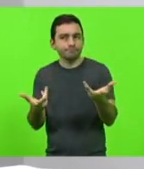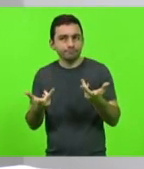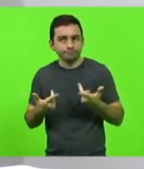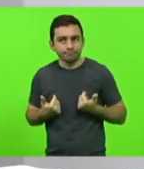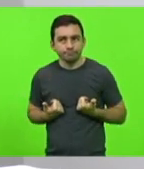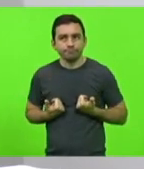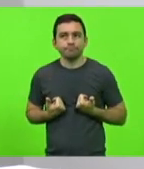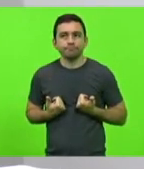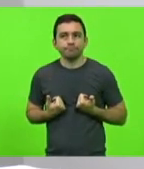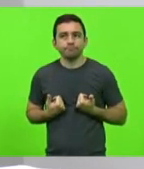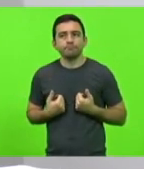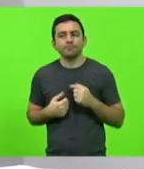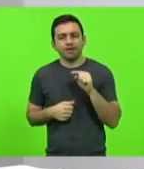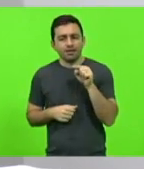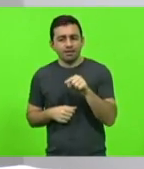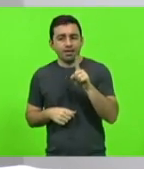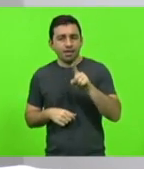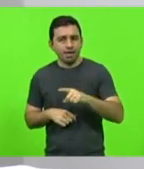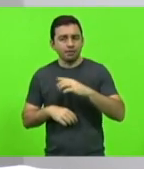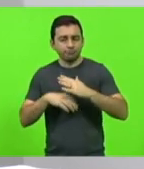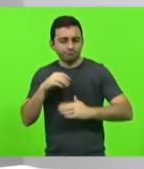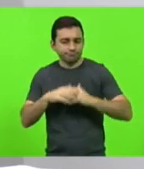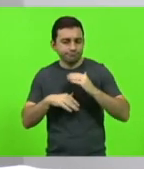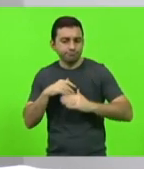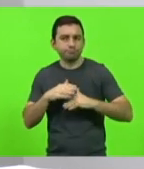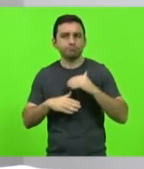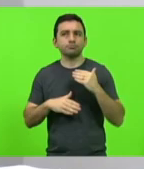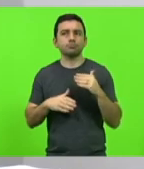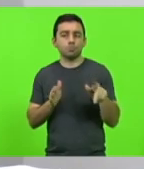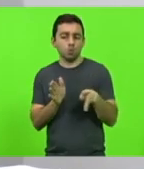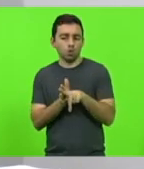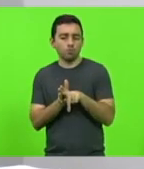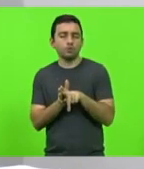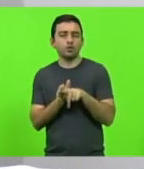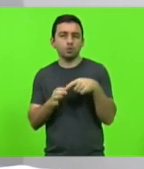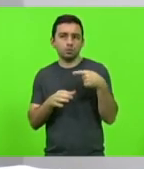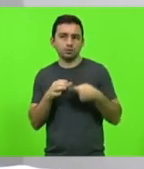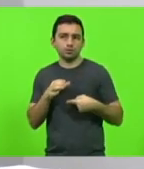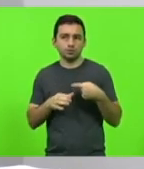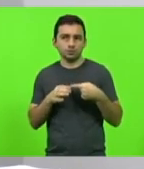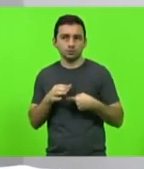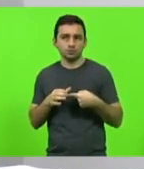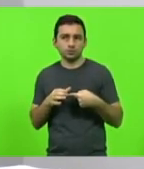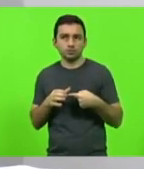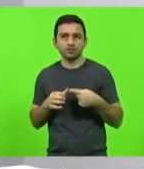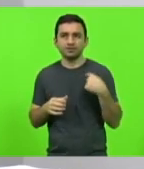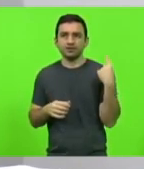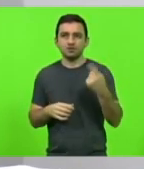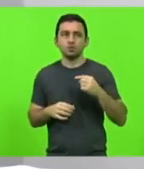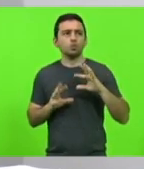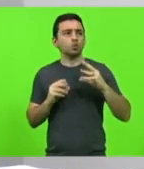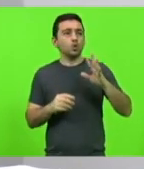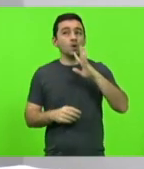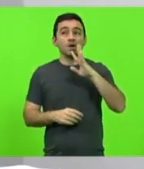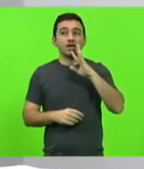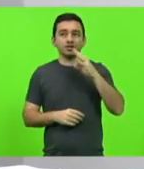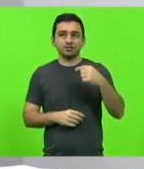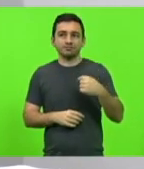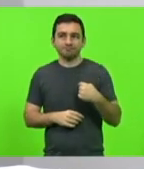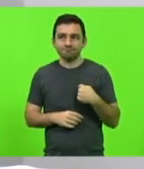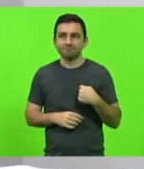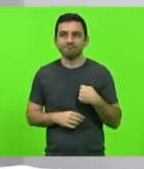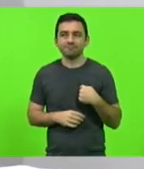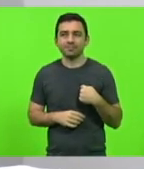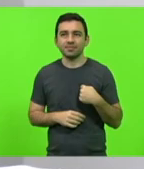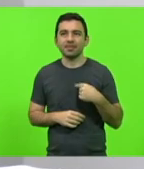Essa é uma das funções precípuas dessa comissão e assim nós somos conhecidos estado afora